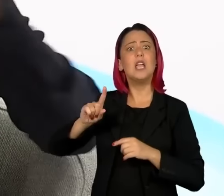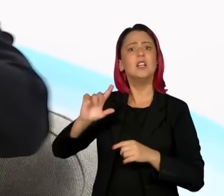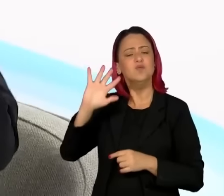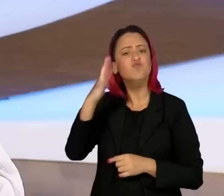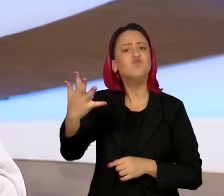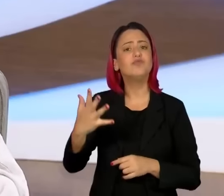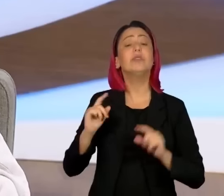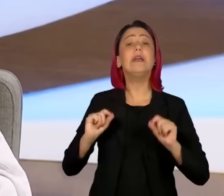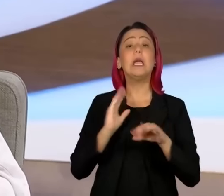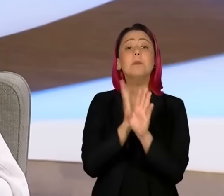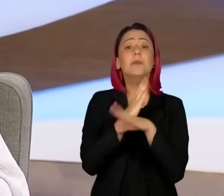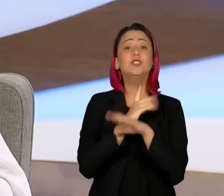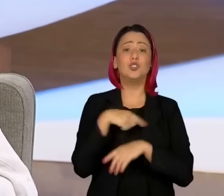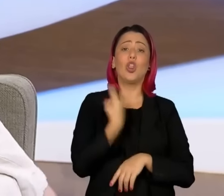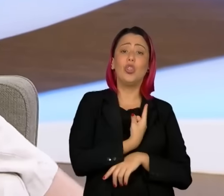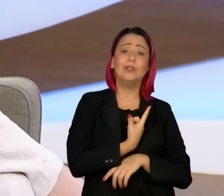quem tá perdido somos nós